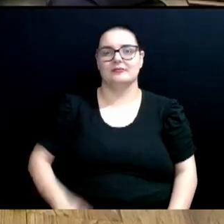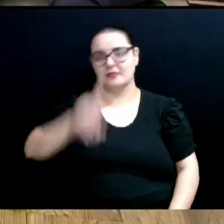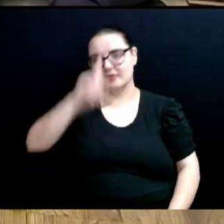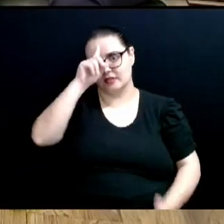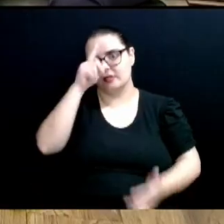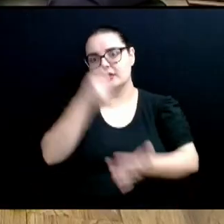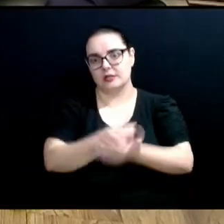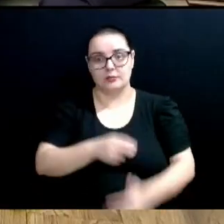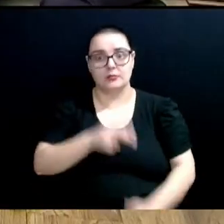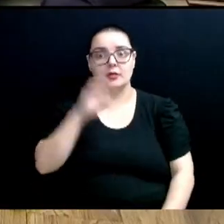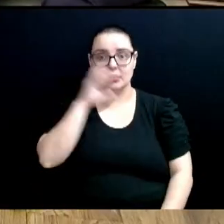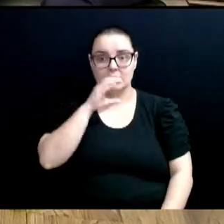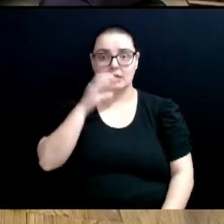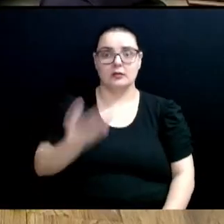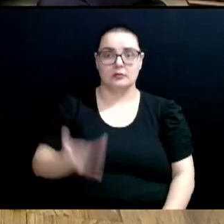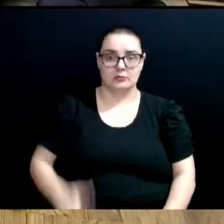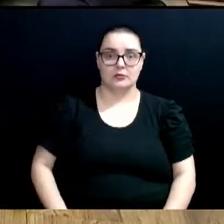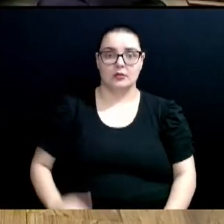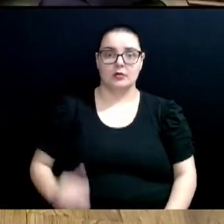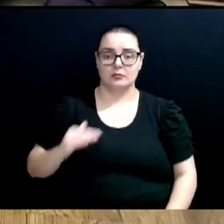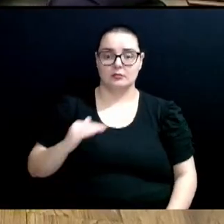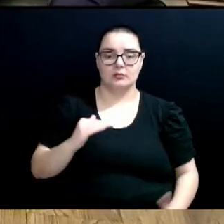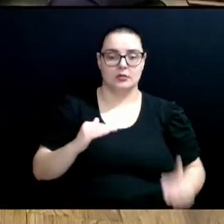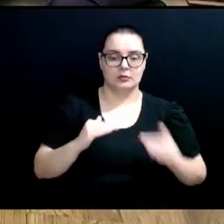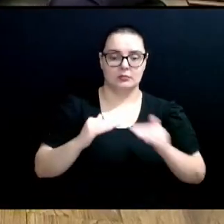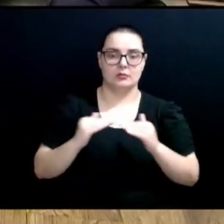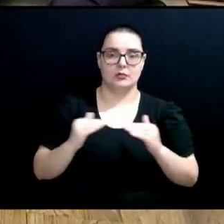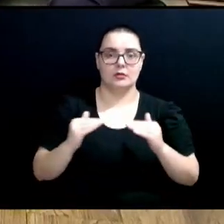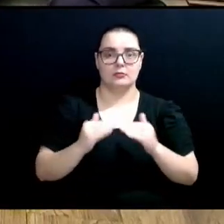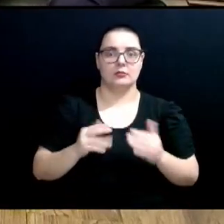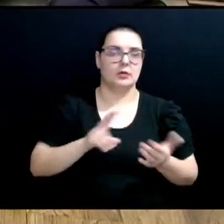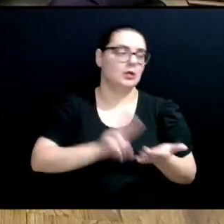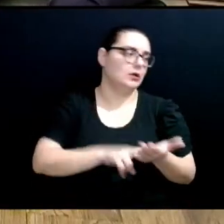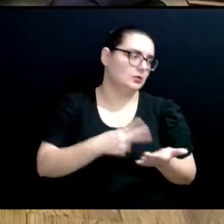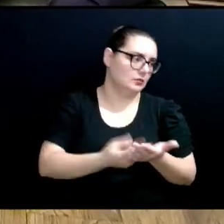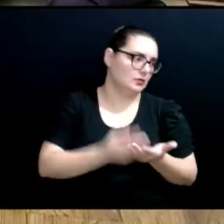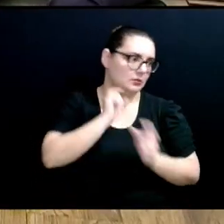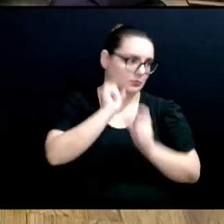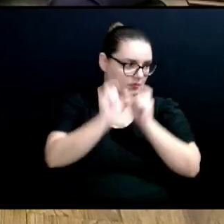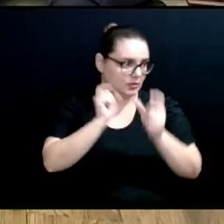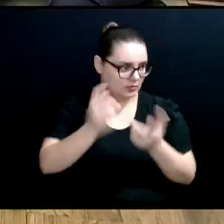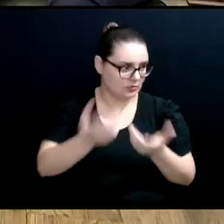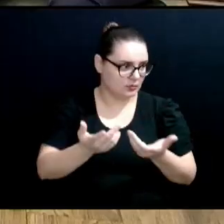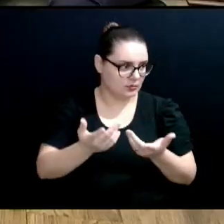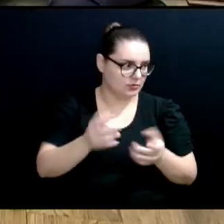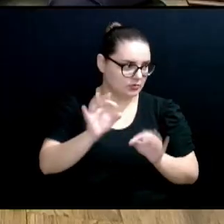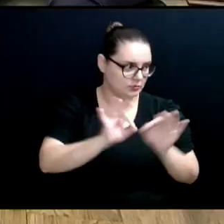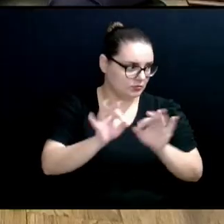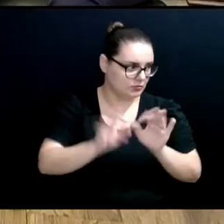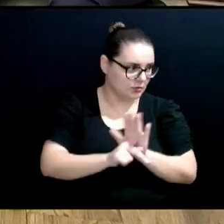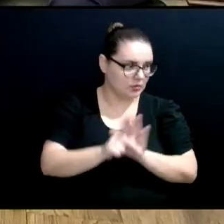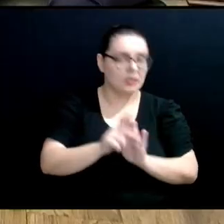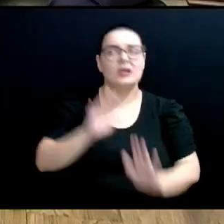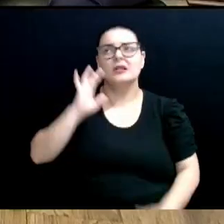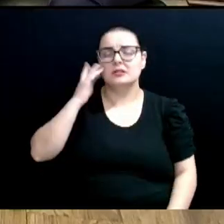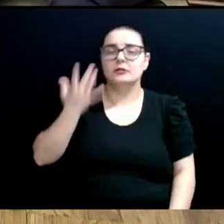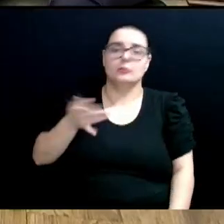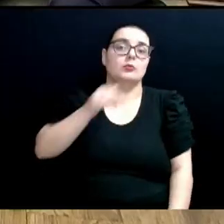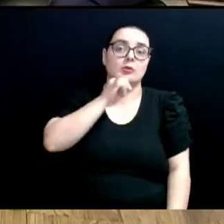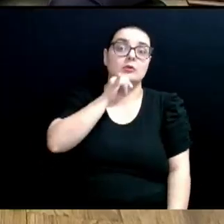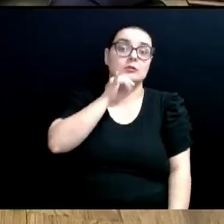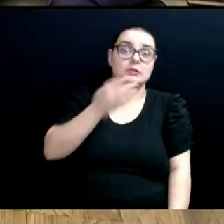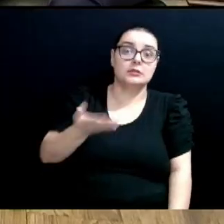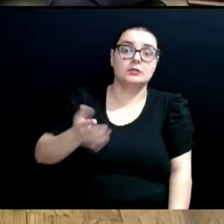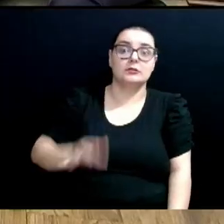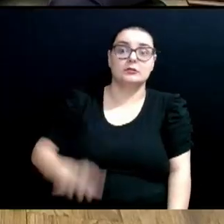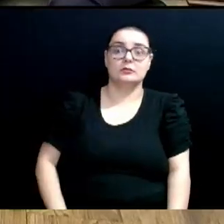né? Entrarem em acordos mais rapidamente. Uma tradução em palavras mesmo de projetos? Isso, eu acho, olha, eu vou dar um exemplo aqui, né? Me perdoem que eu vou